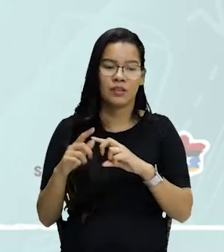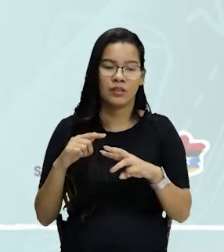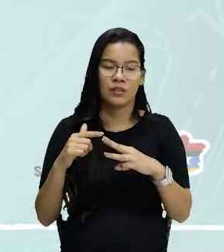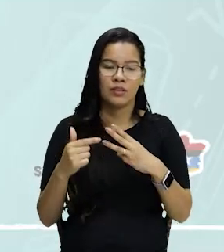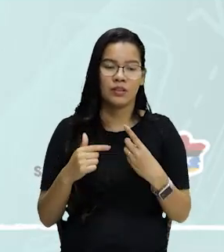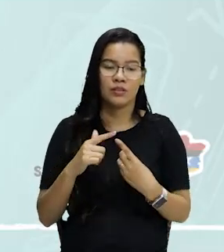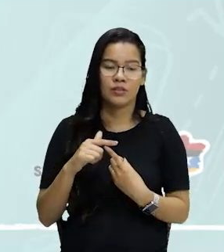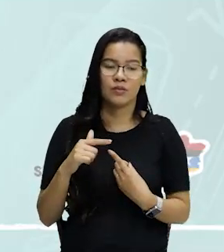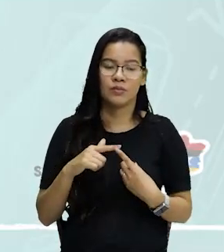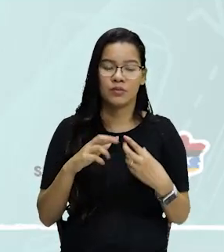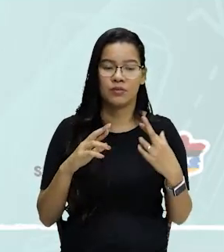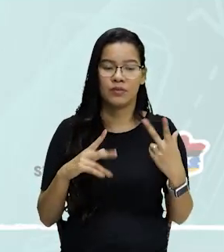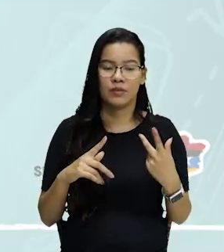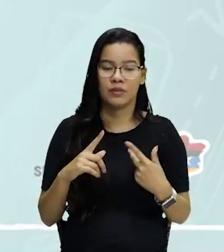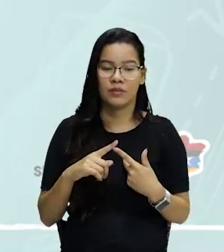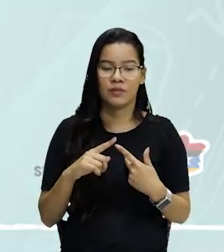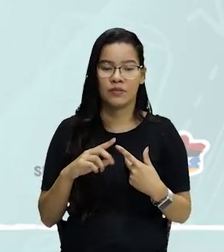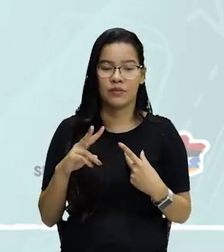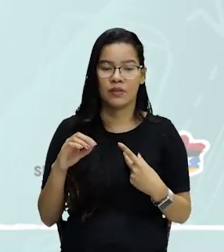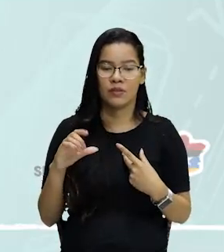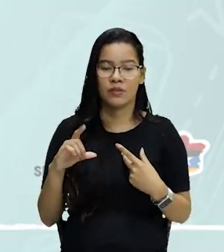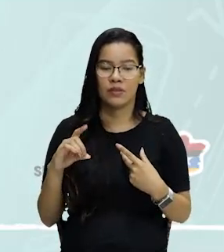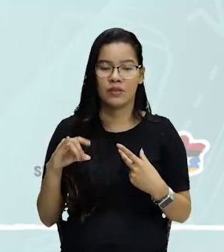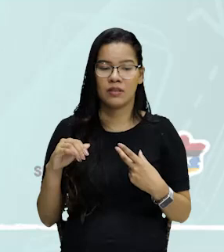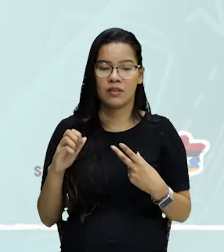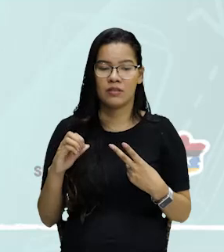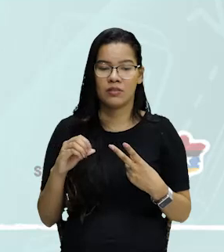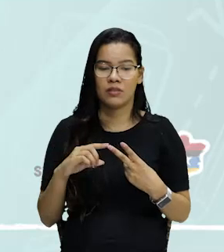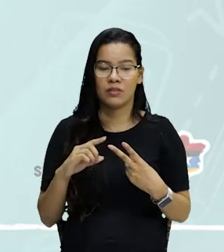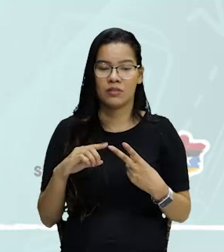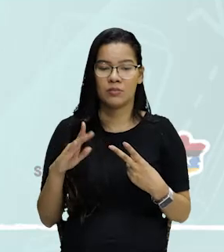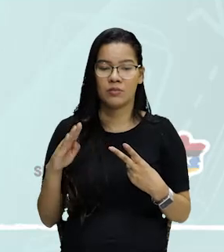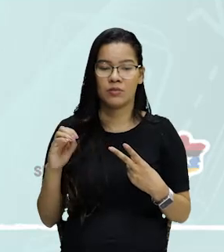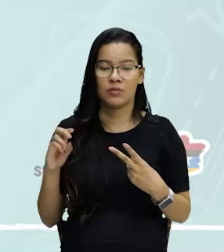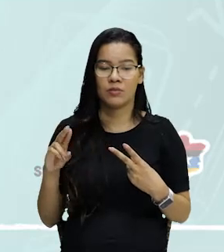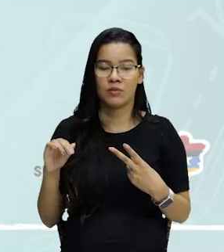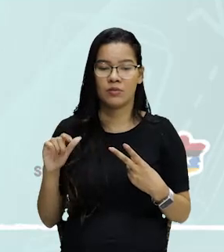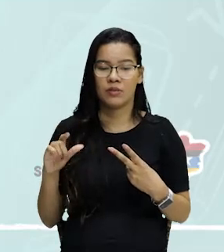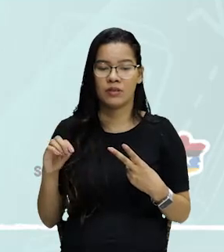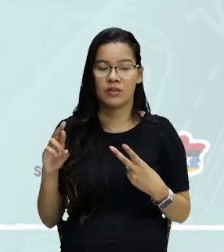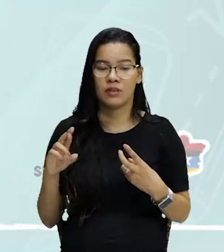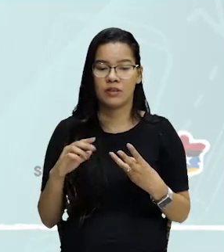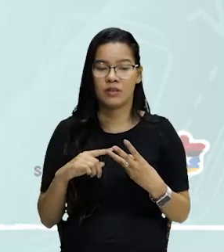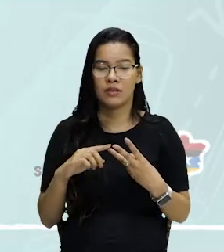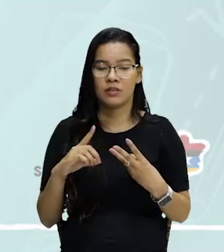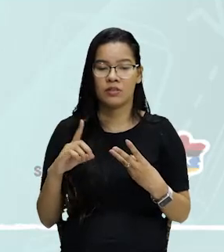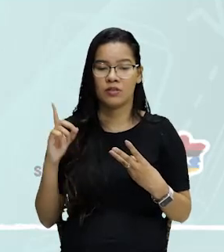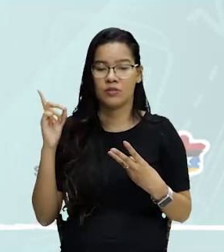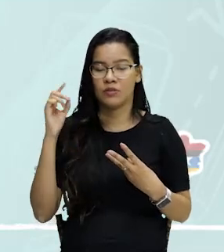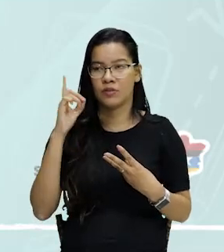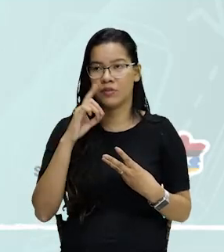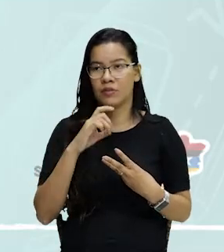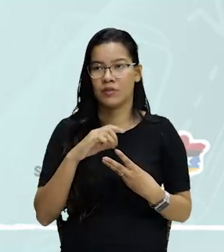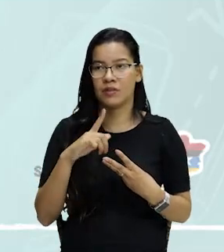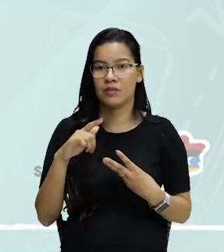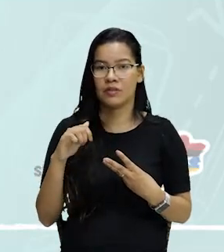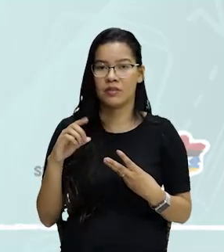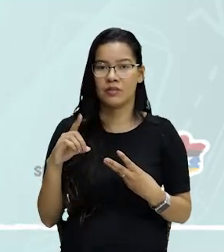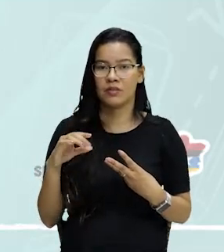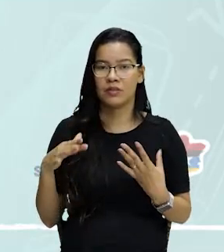disputas nos Jogos Olímpicos: a escalada de velocidade, a escalada bordê e a escalada de dificuldade ou a